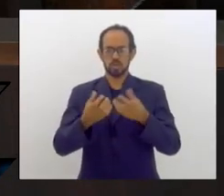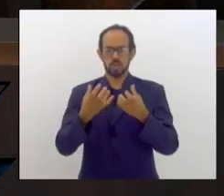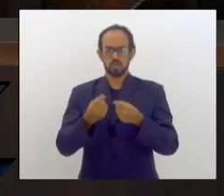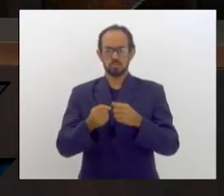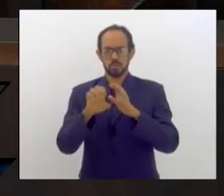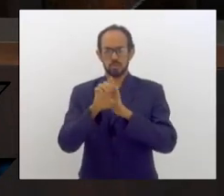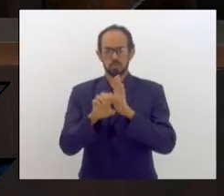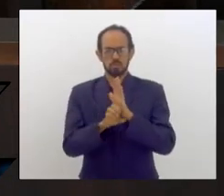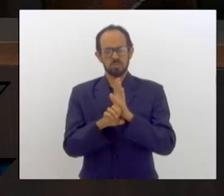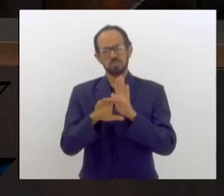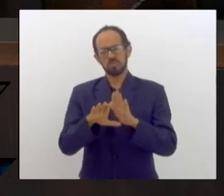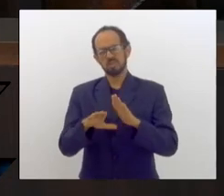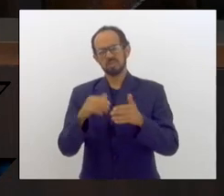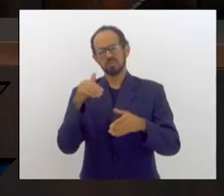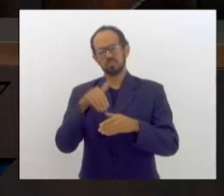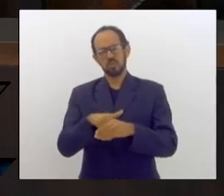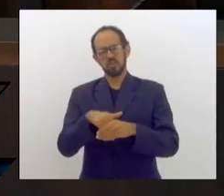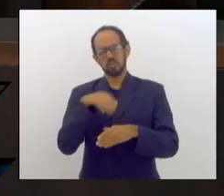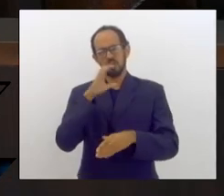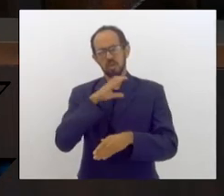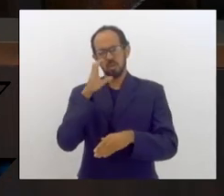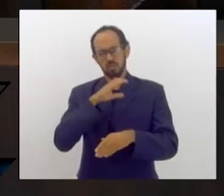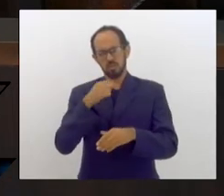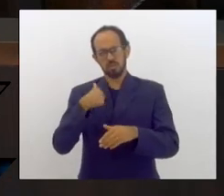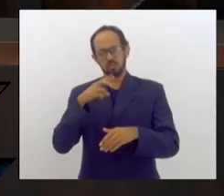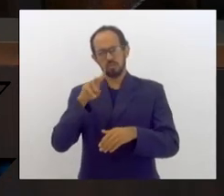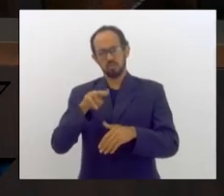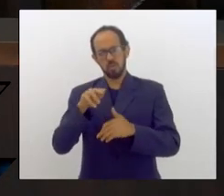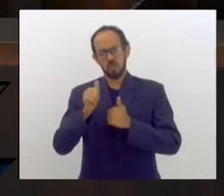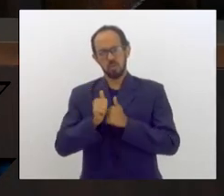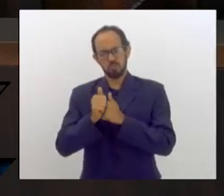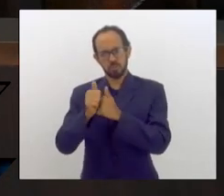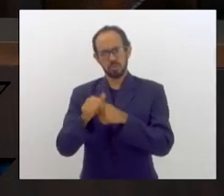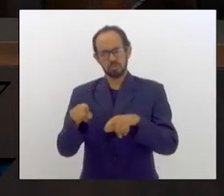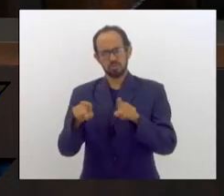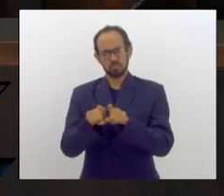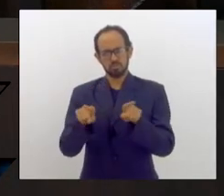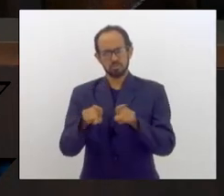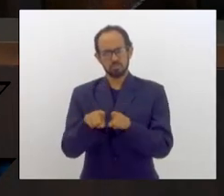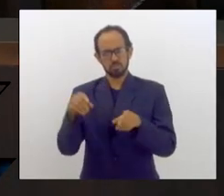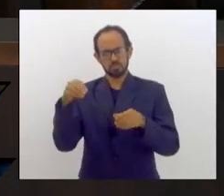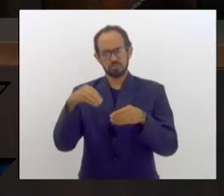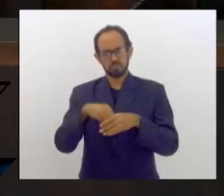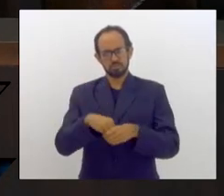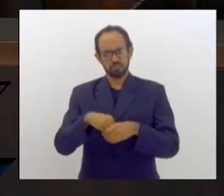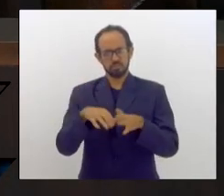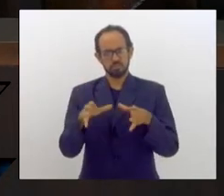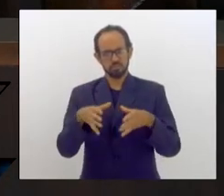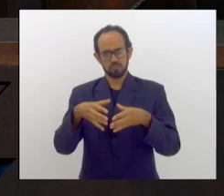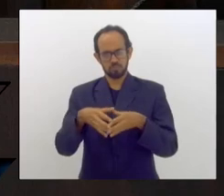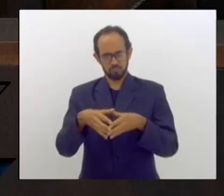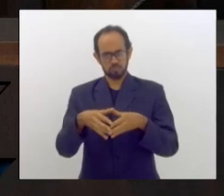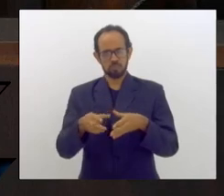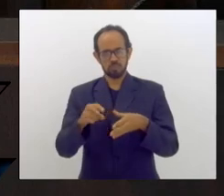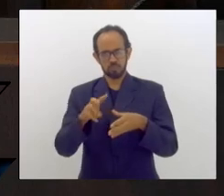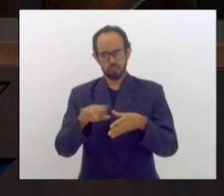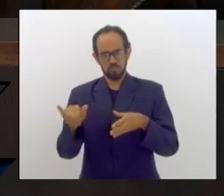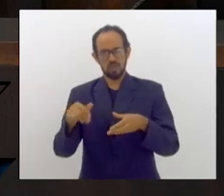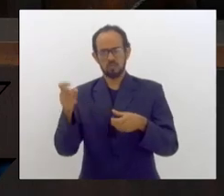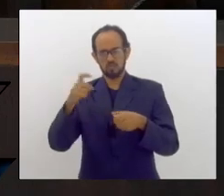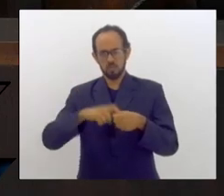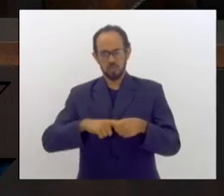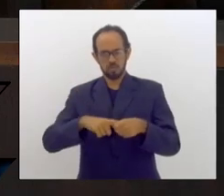maior celeridade, vou ficar acompanhando também esse trâmite dentro das comissões que ela retornará, para que com